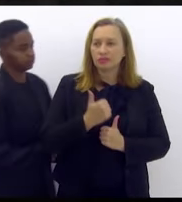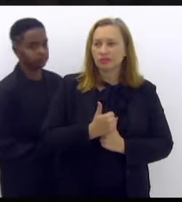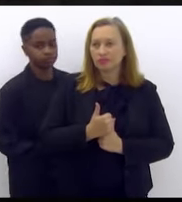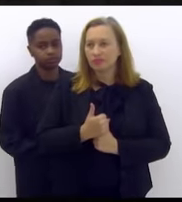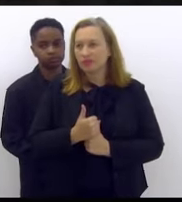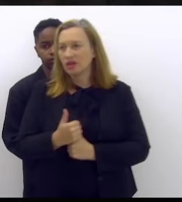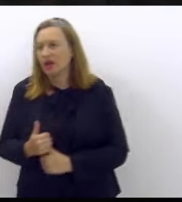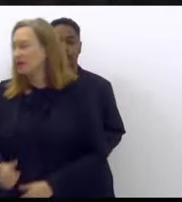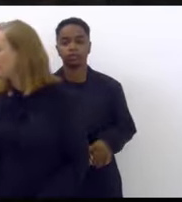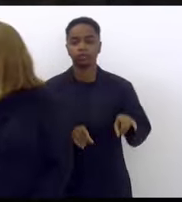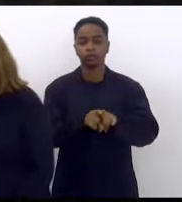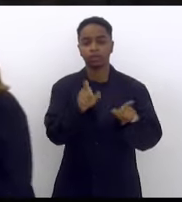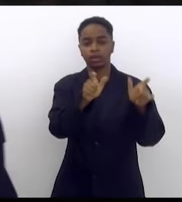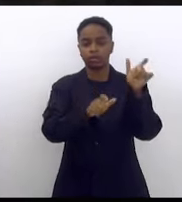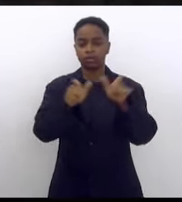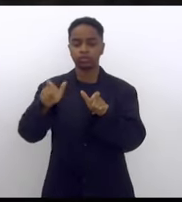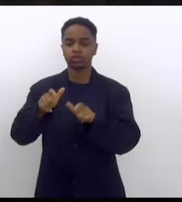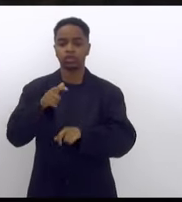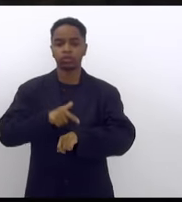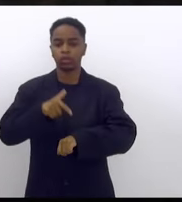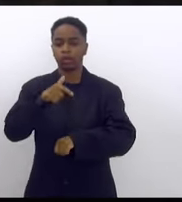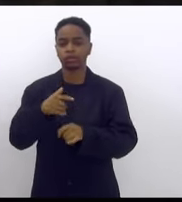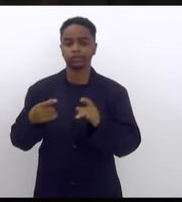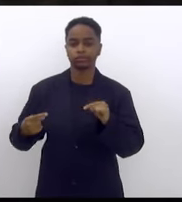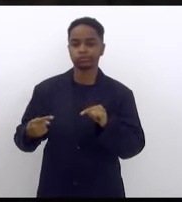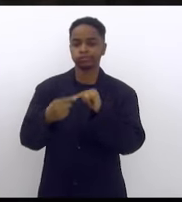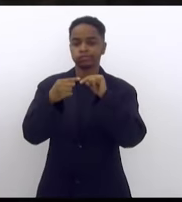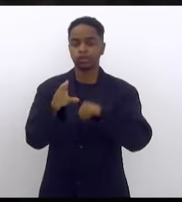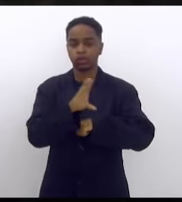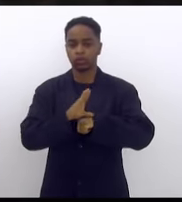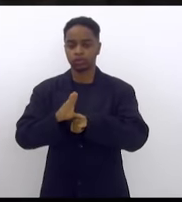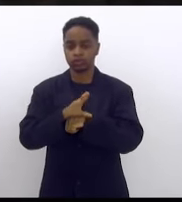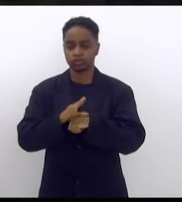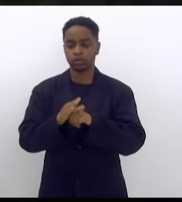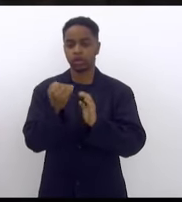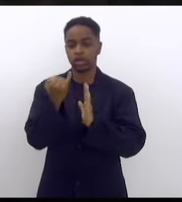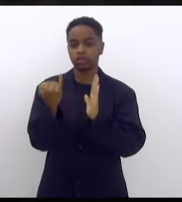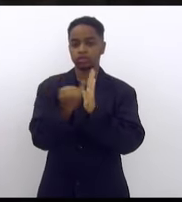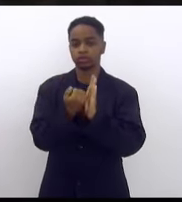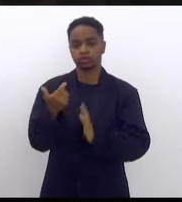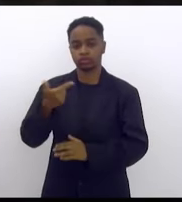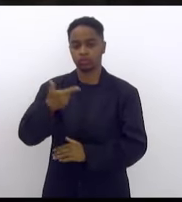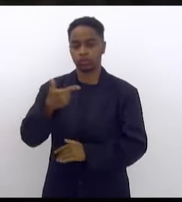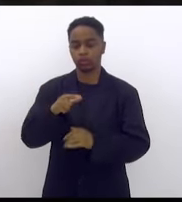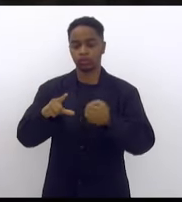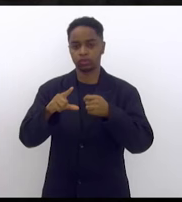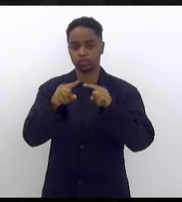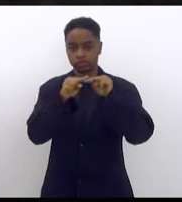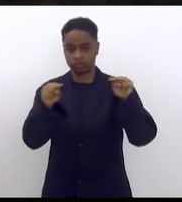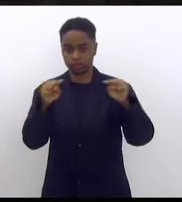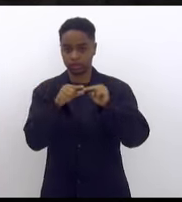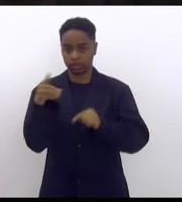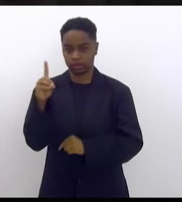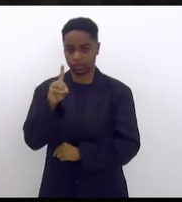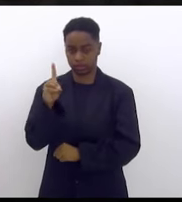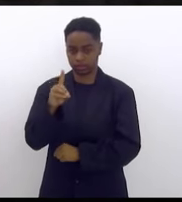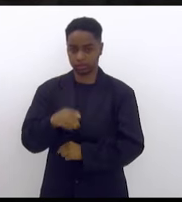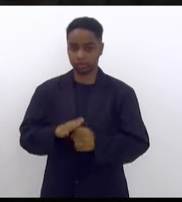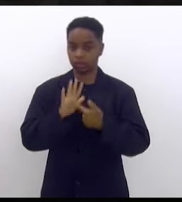na forma nos casos previstos na Constituição. Inciso 2º, alínea D. Inciso